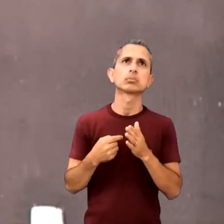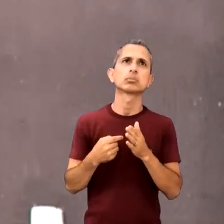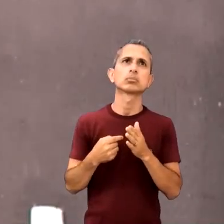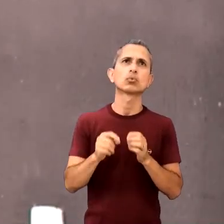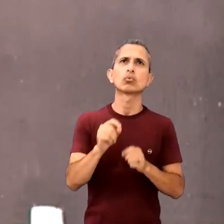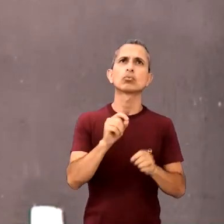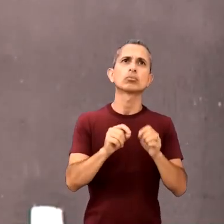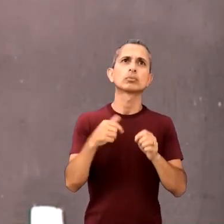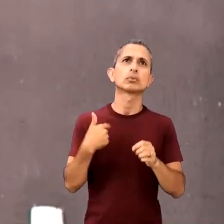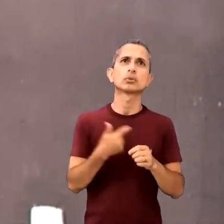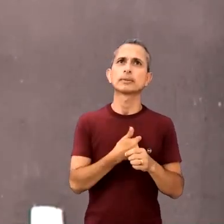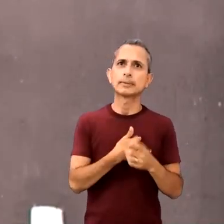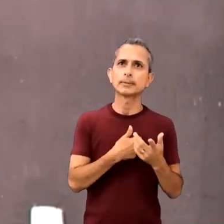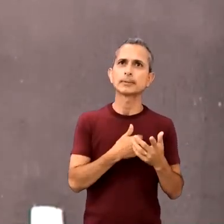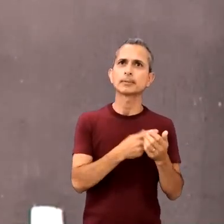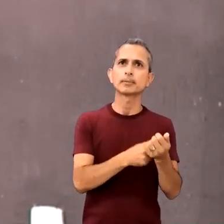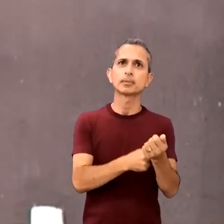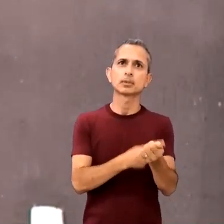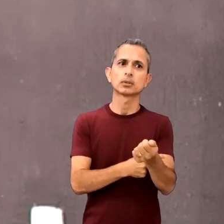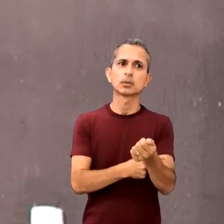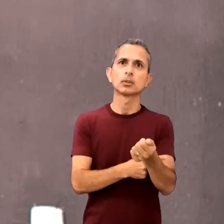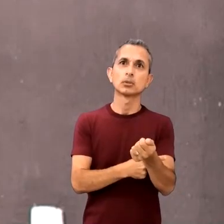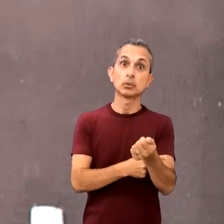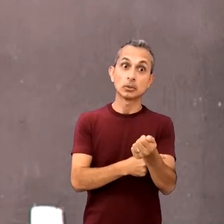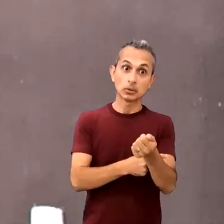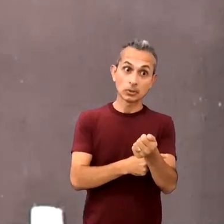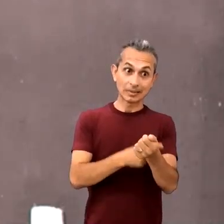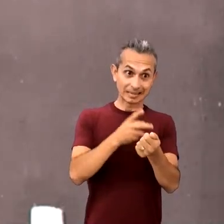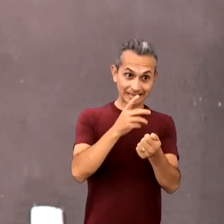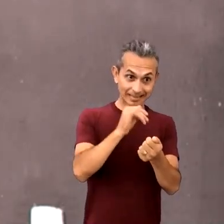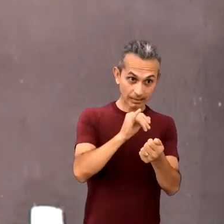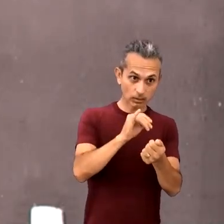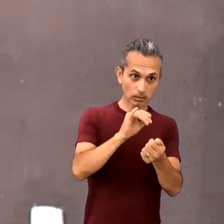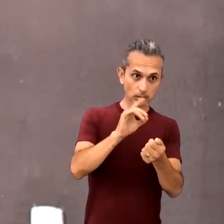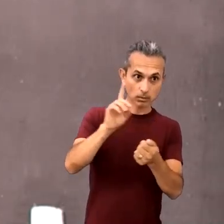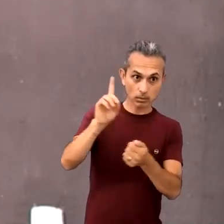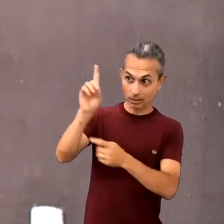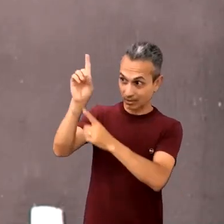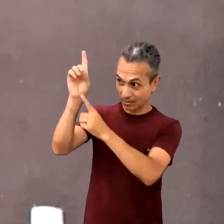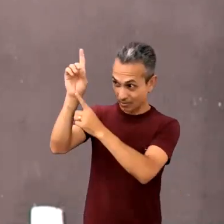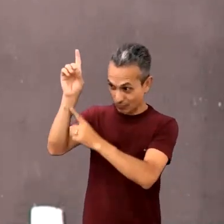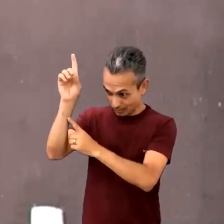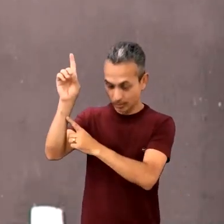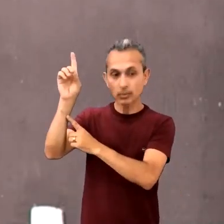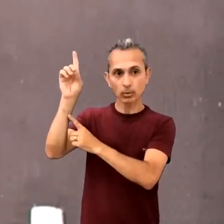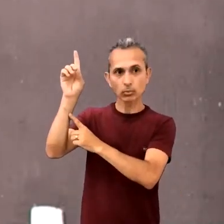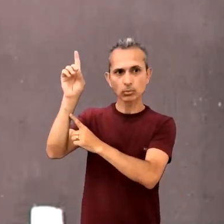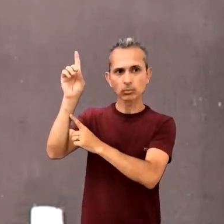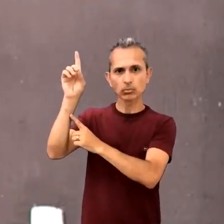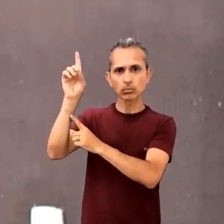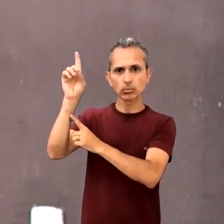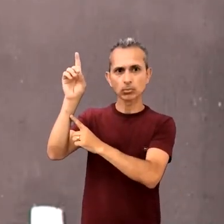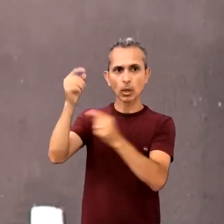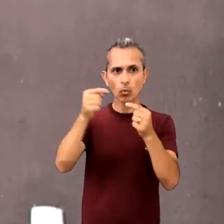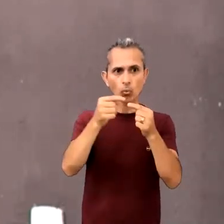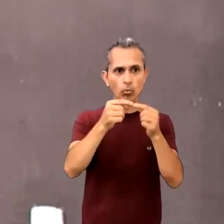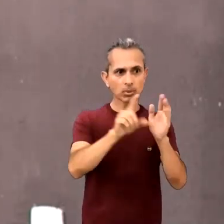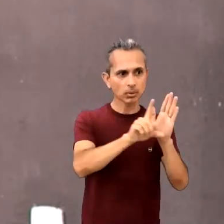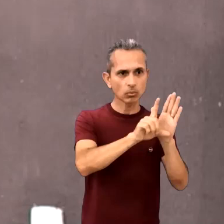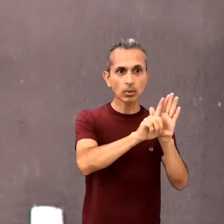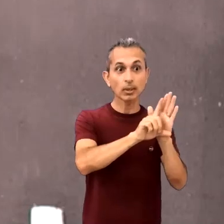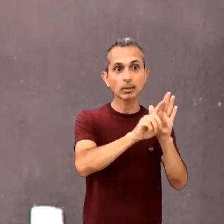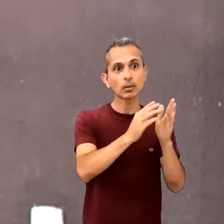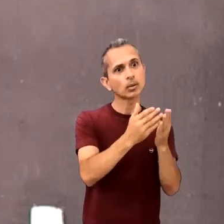estamos planejando está dentro ou não da vontade da lei do Senhor. O